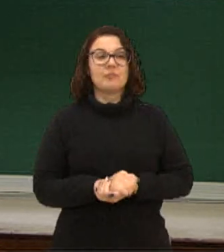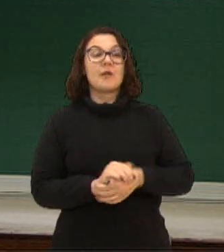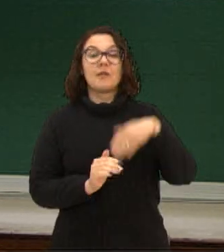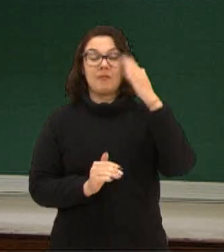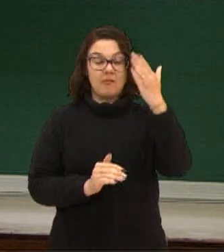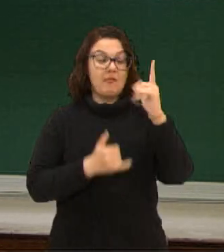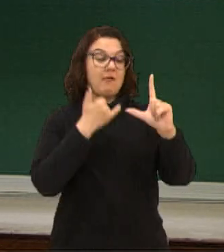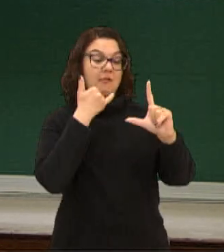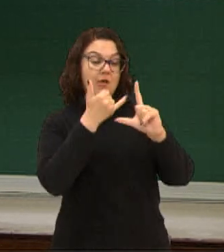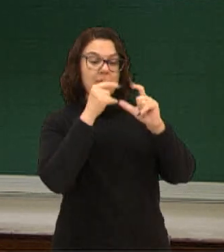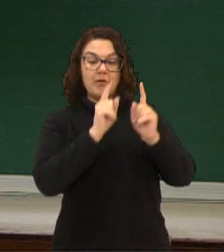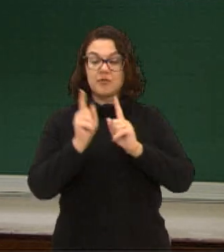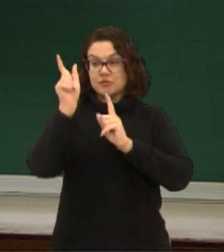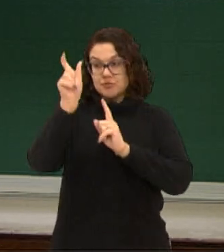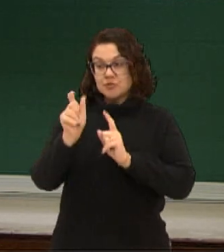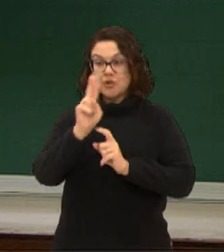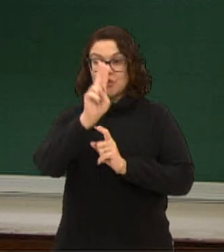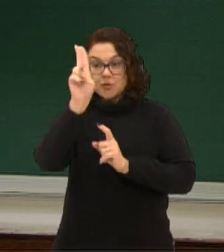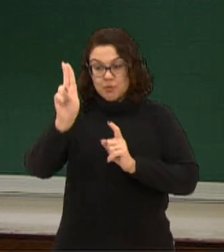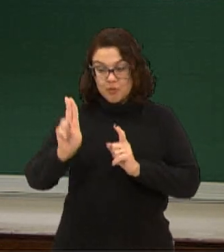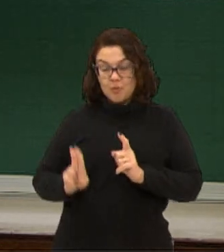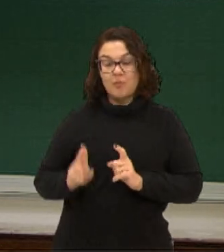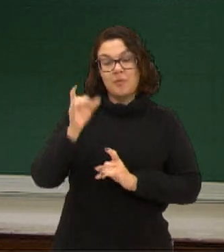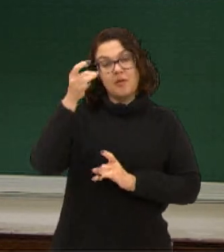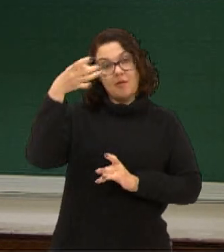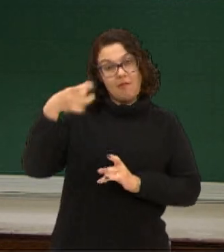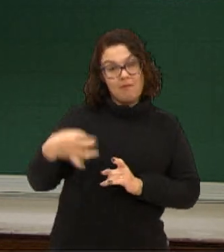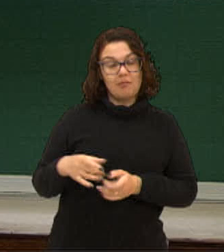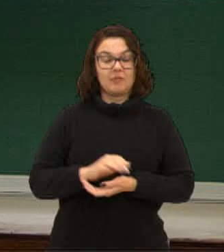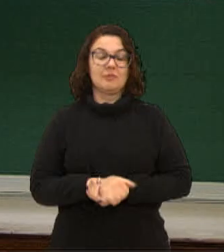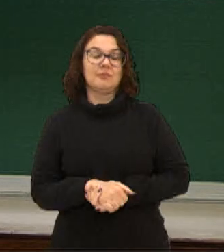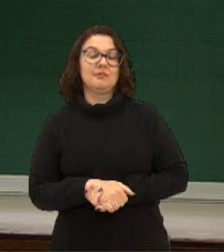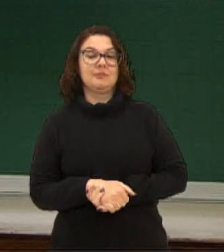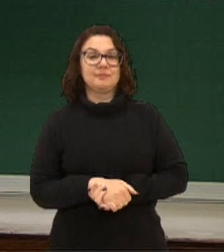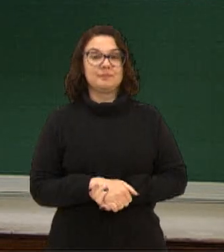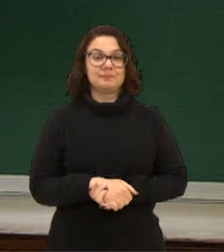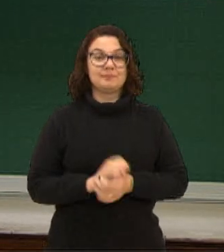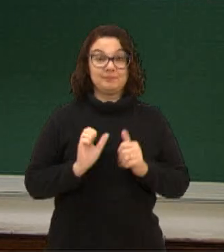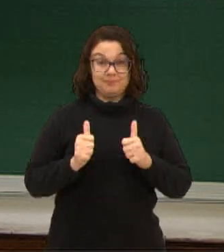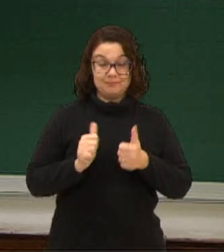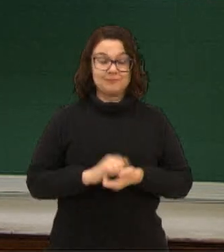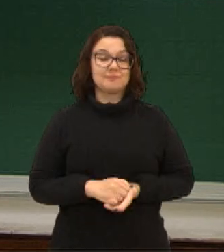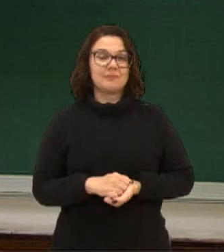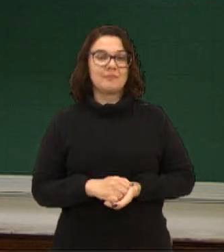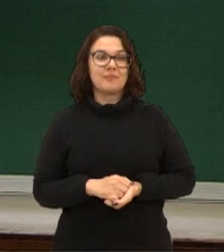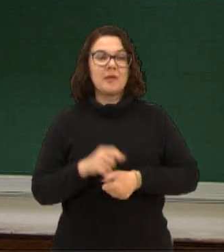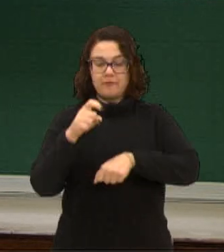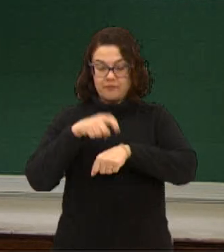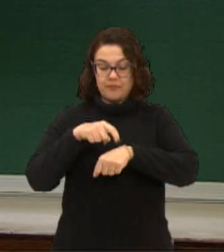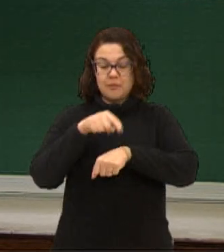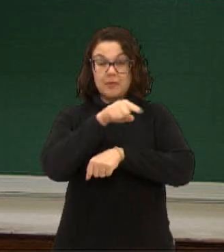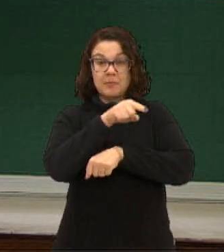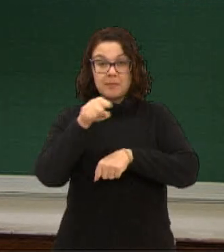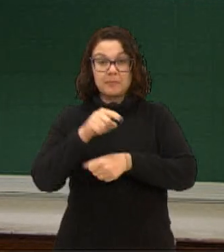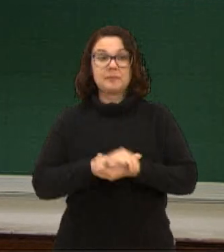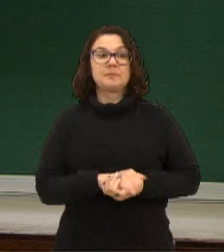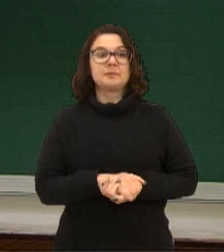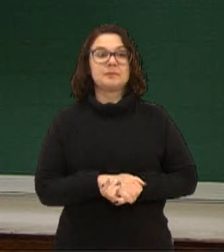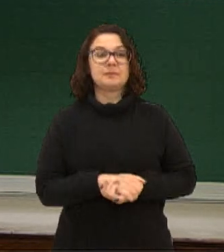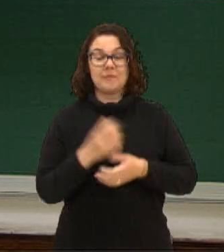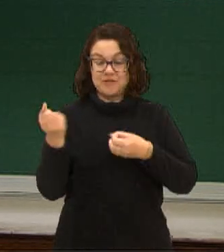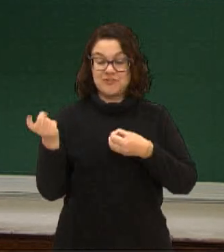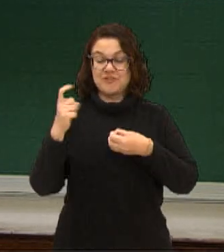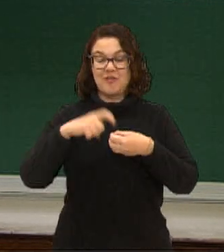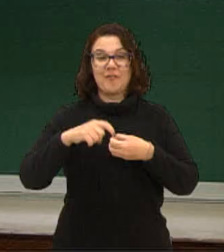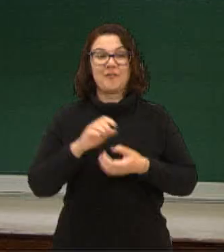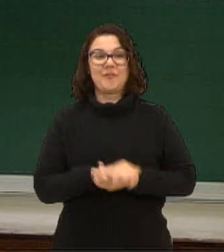a imagem e o nome de cada um dos transportes coletivos nessa atividade, tá? Você vai ter um tempinho para realizá-la e